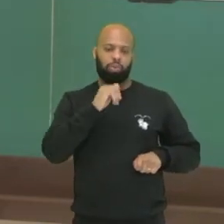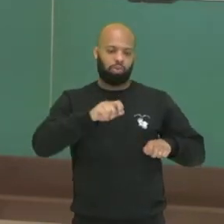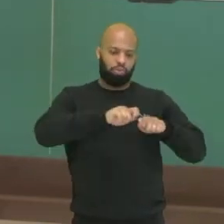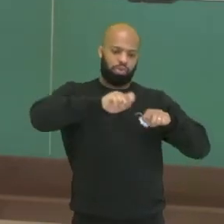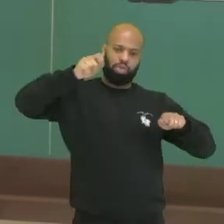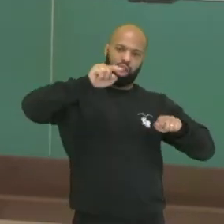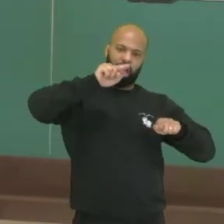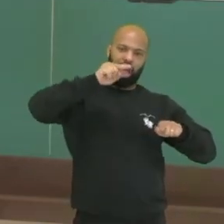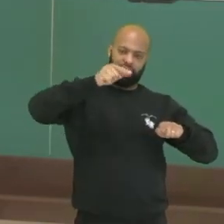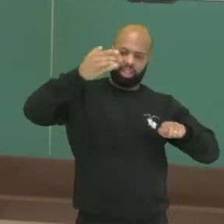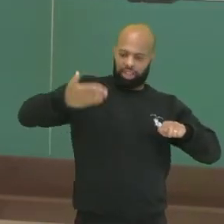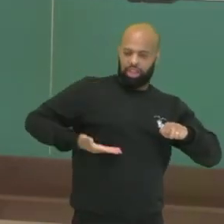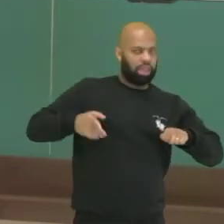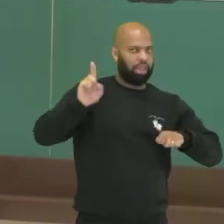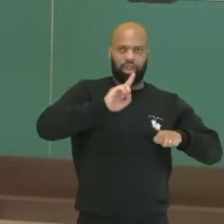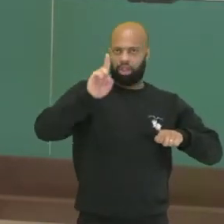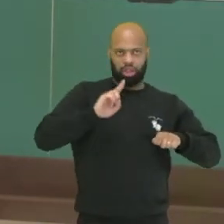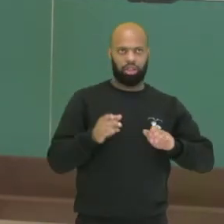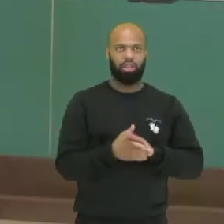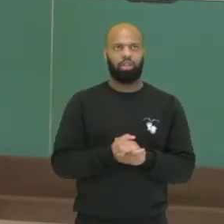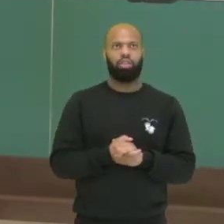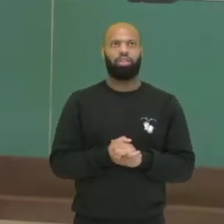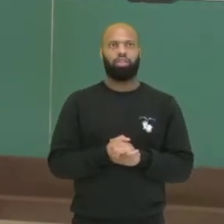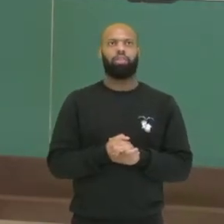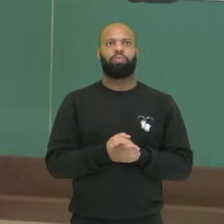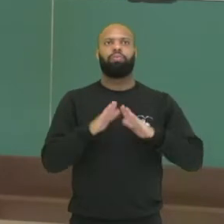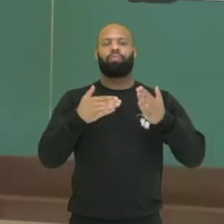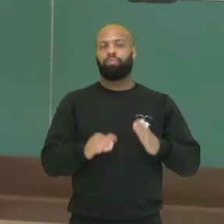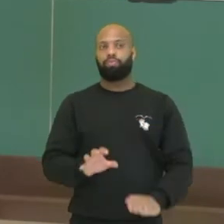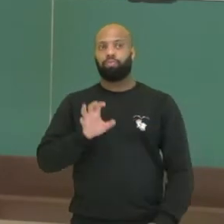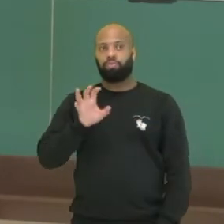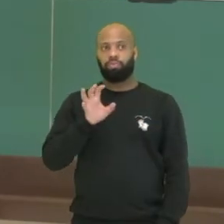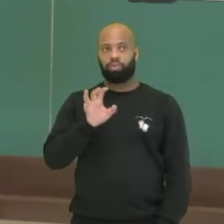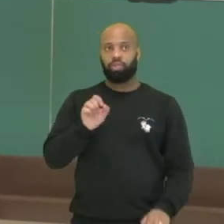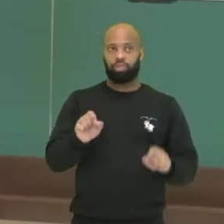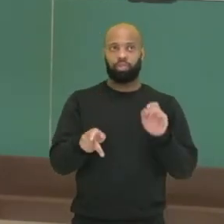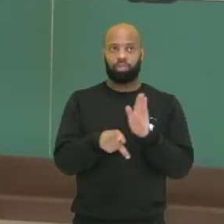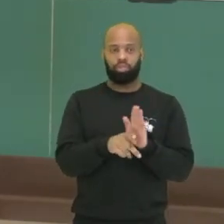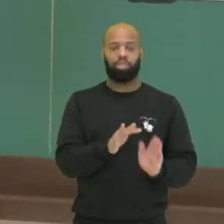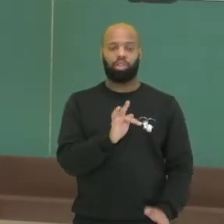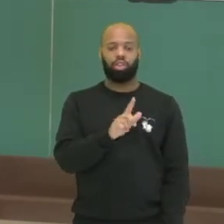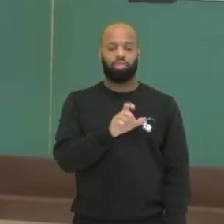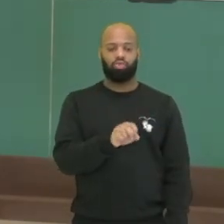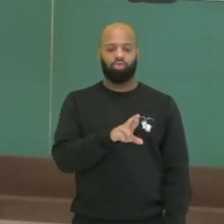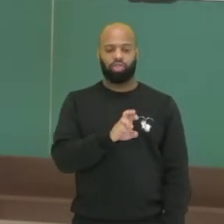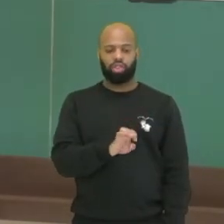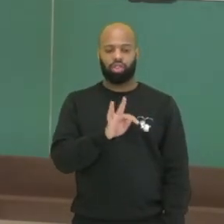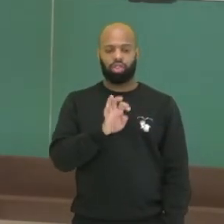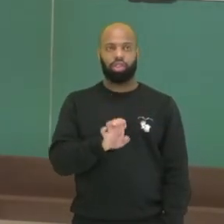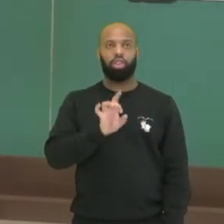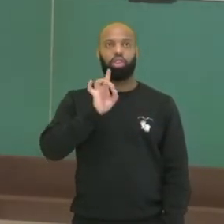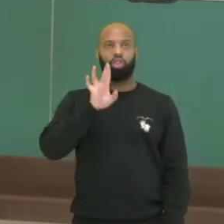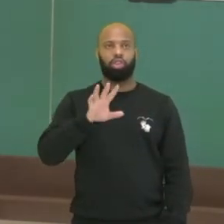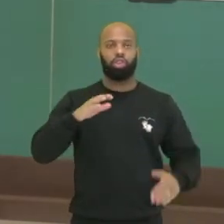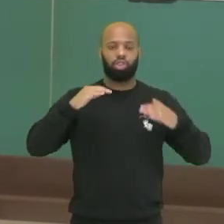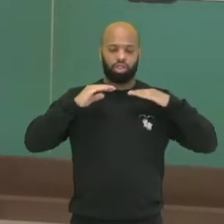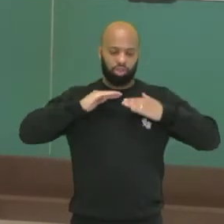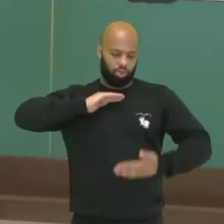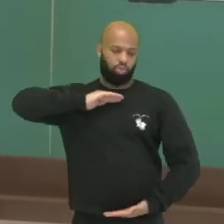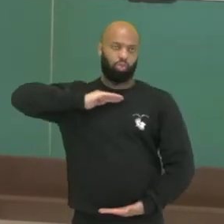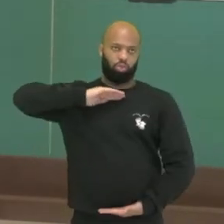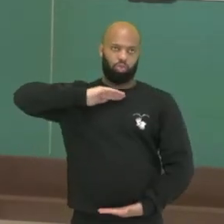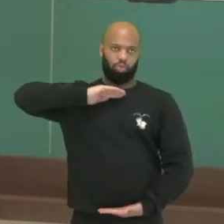e a parte do corpo que nessa categoria de florete você pode atingir é apenas tronco